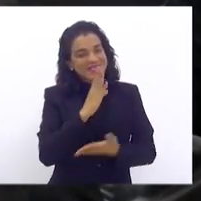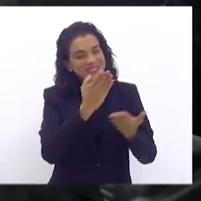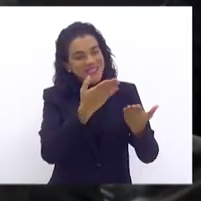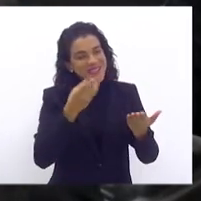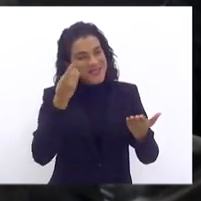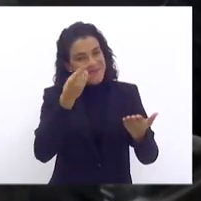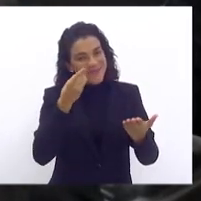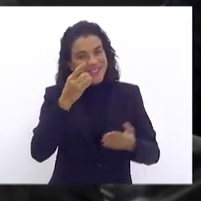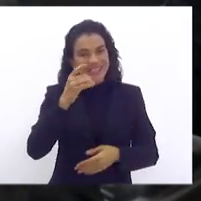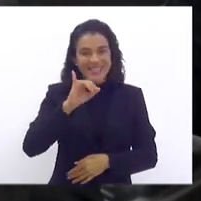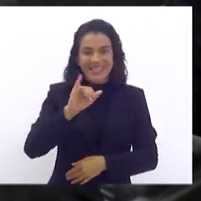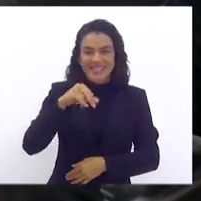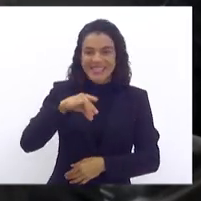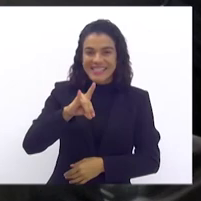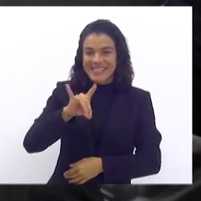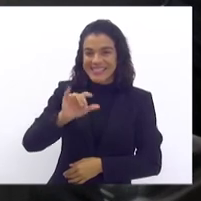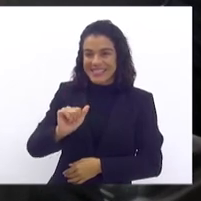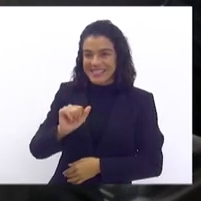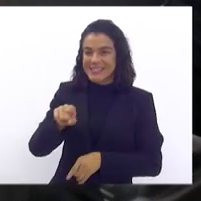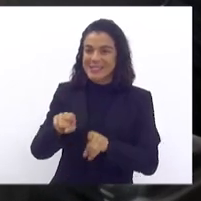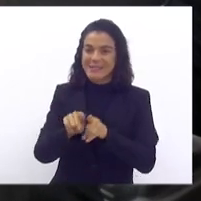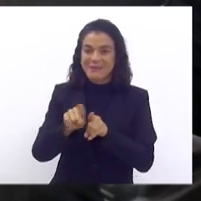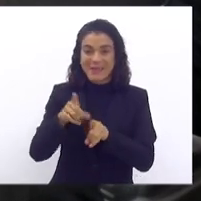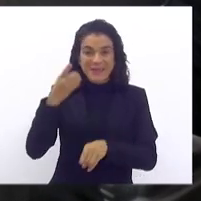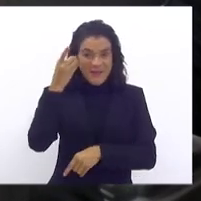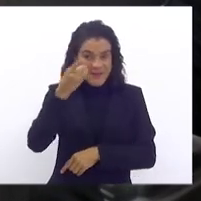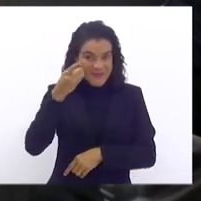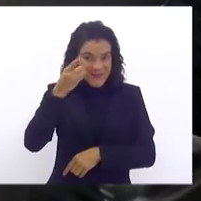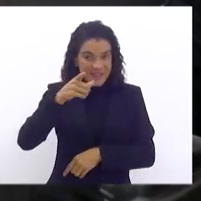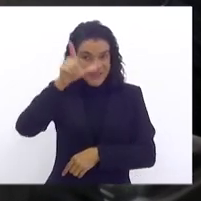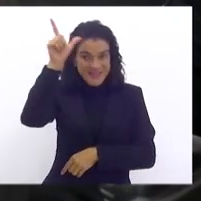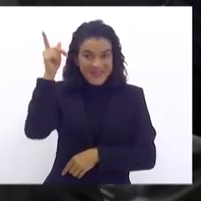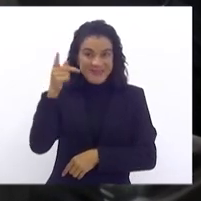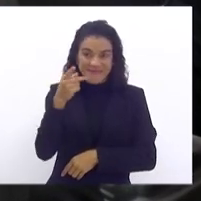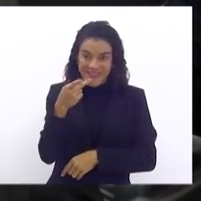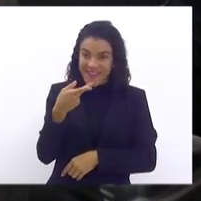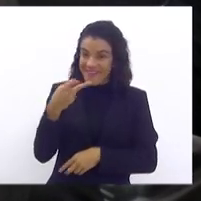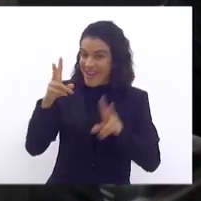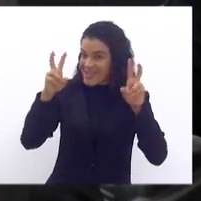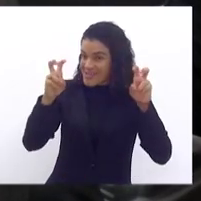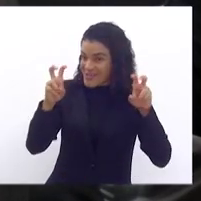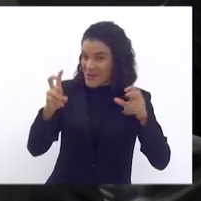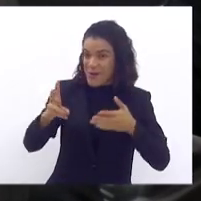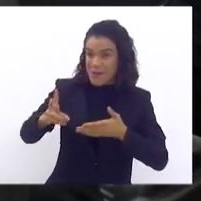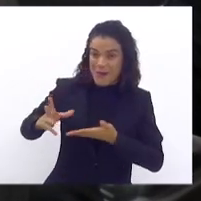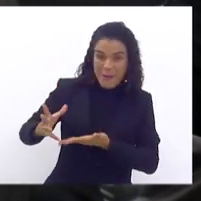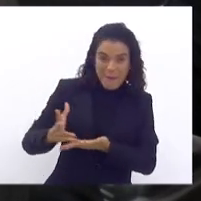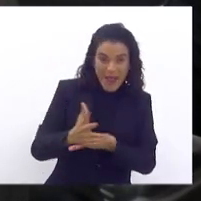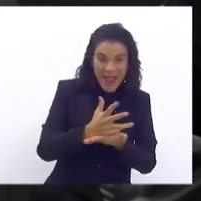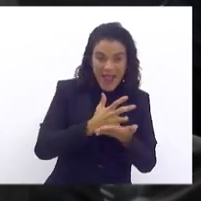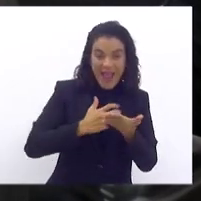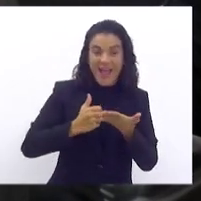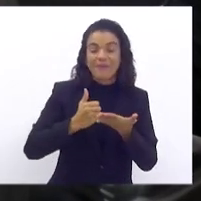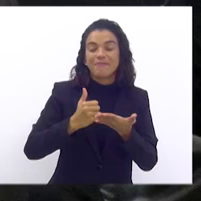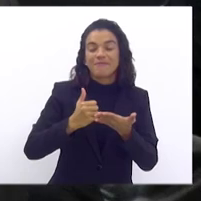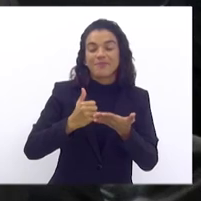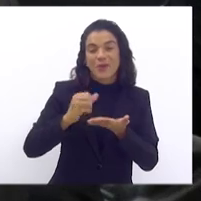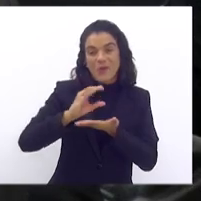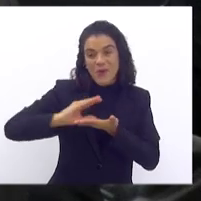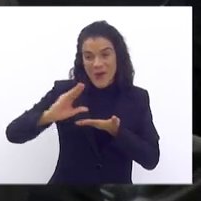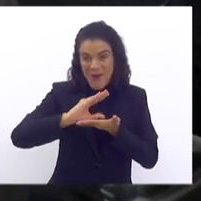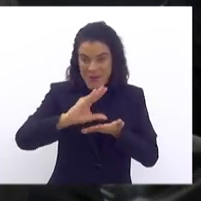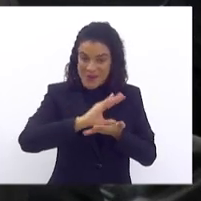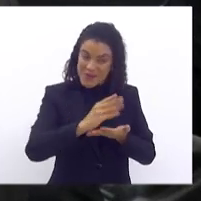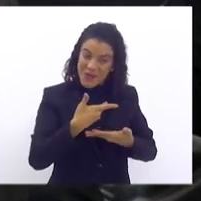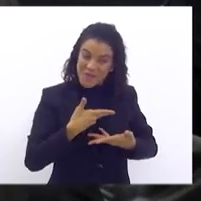o deputado Luiz Paulo, que também tem um assunto muito relevante que ele trata, que é o orçamento. E como a senhora já fez esse